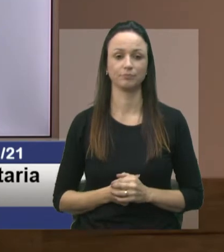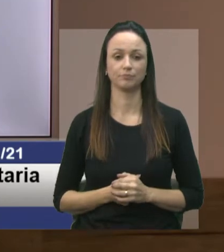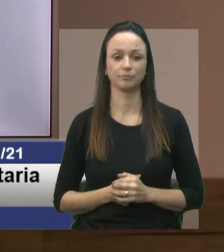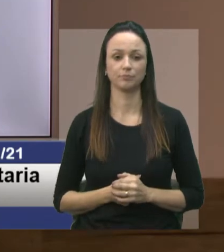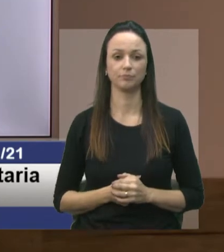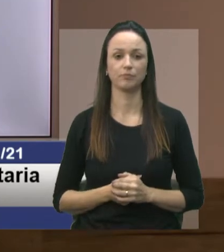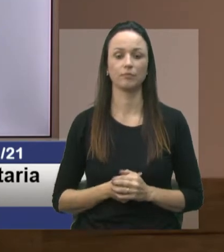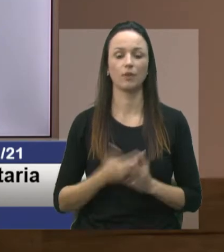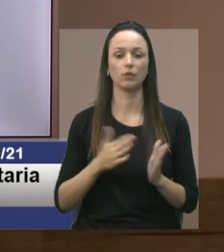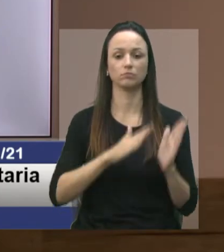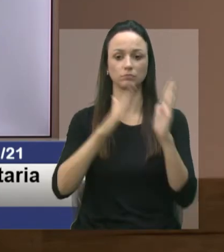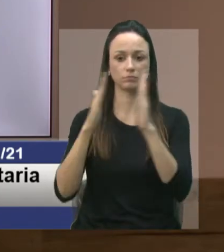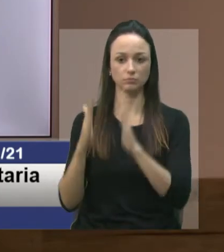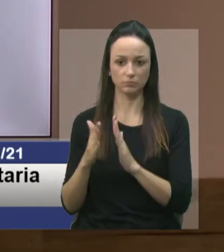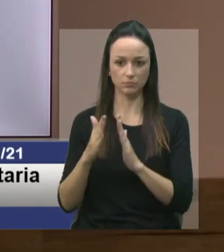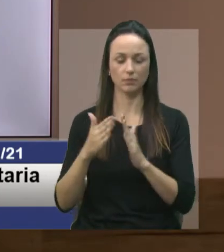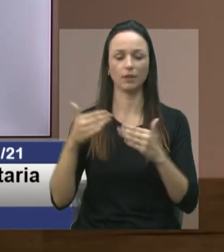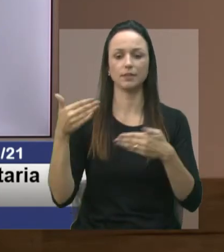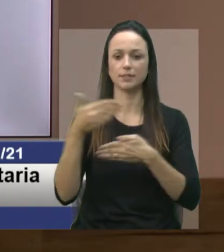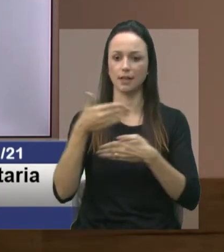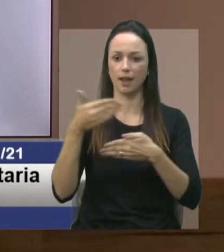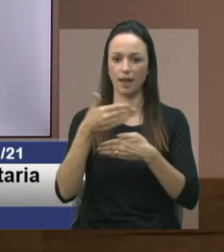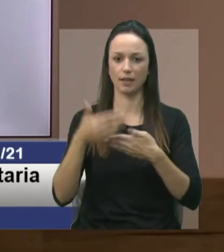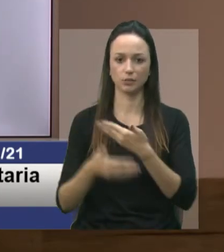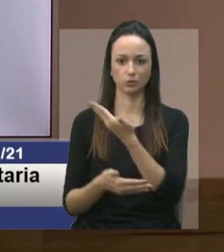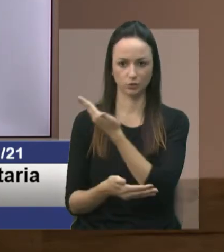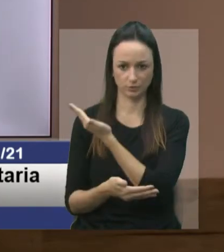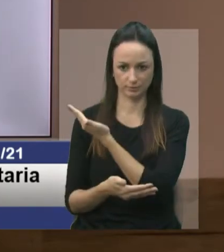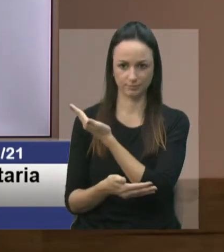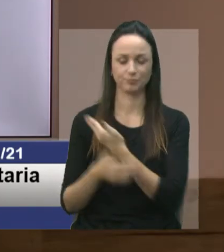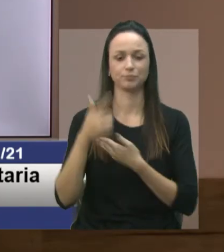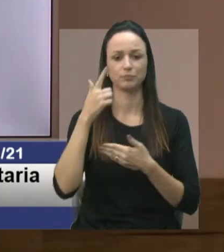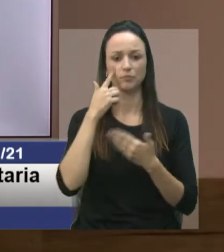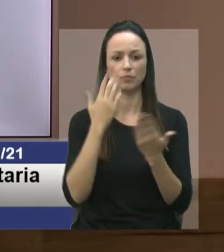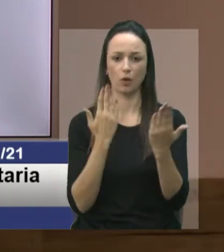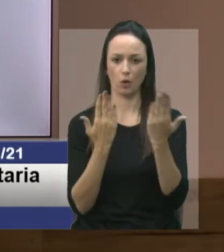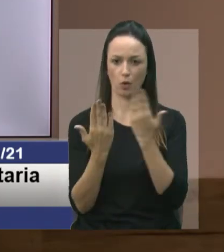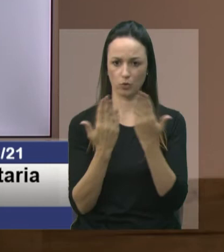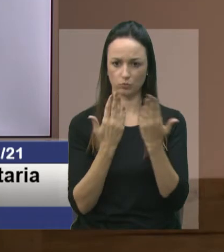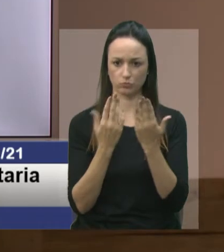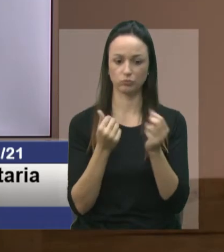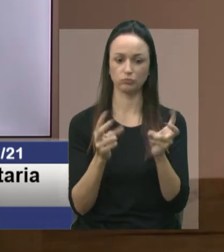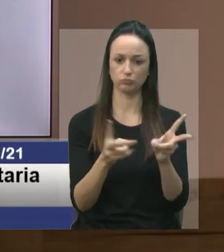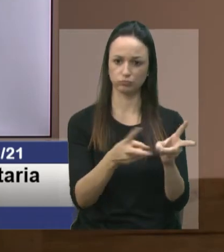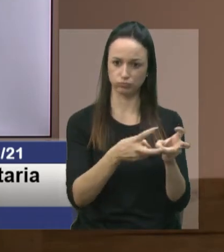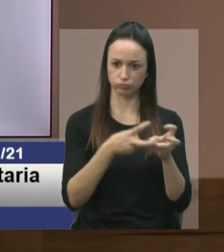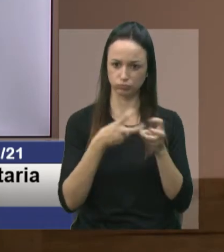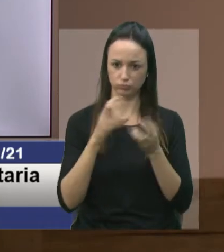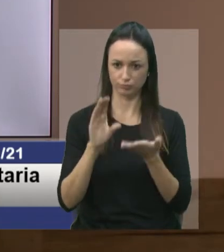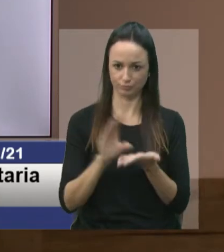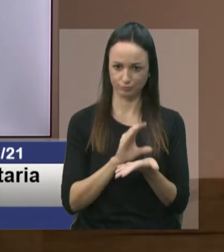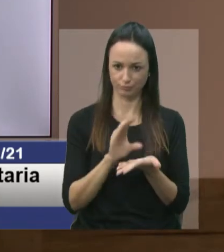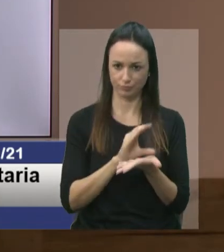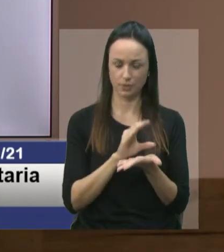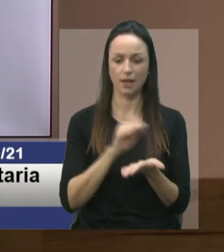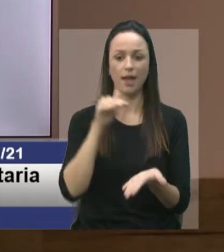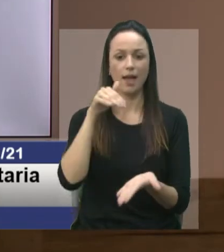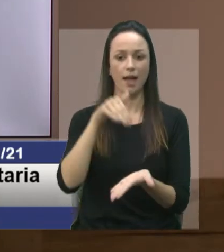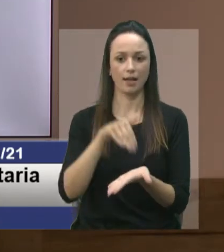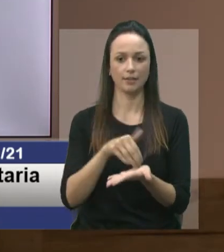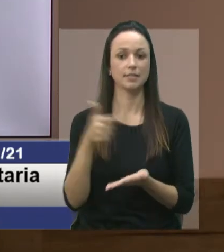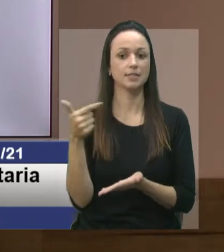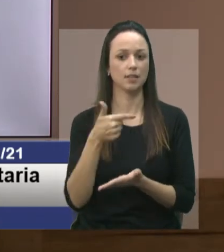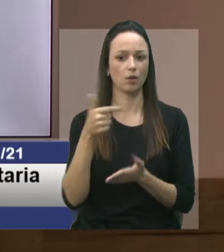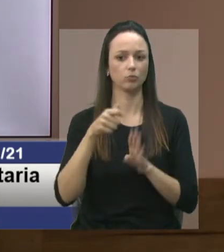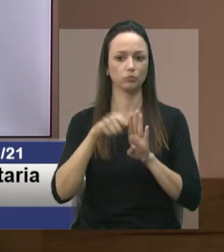Nesse próximo slide, a gente traz um comparativo da receita arrecadada até o segundo quadrimestre